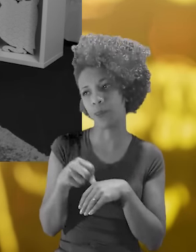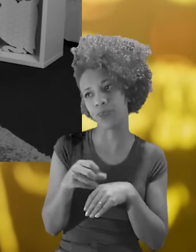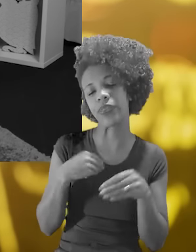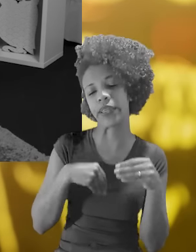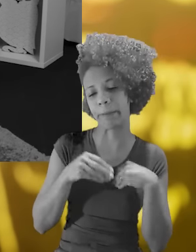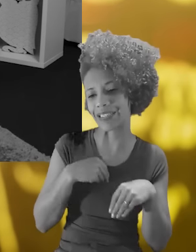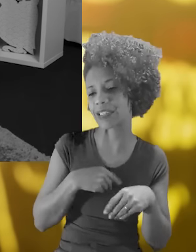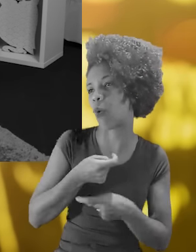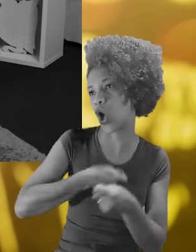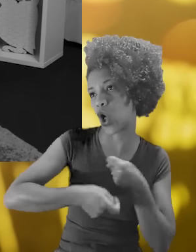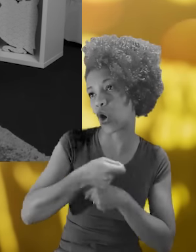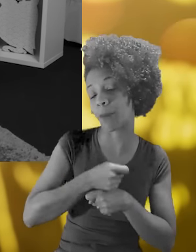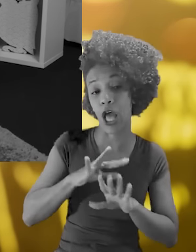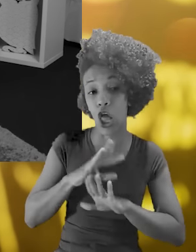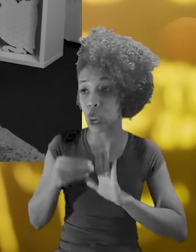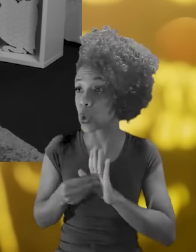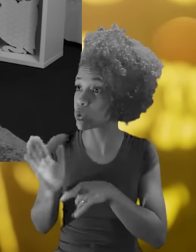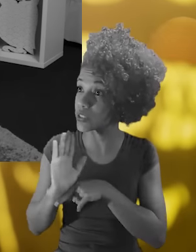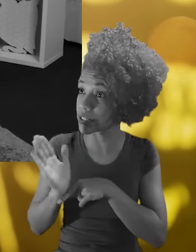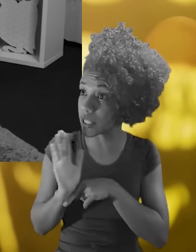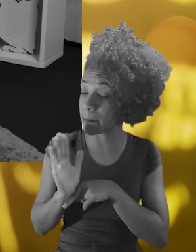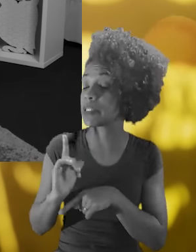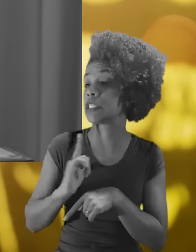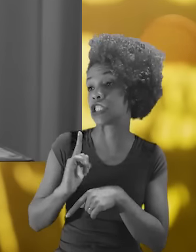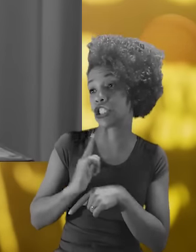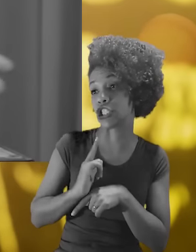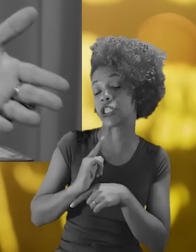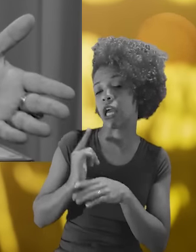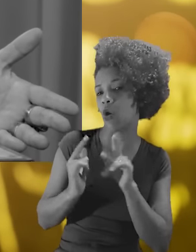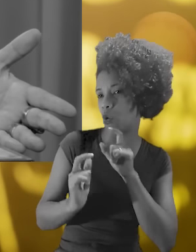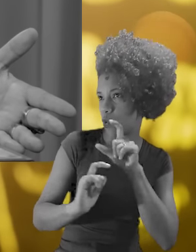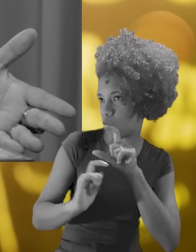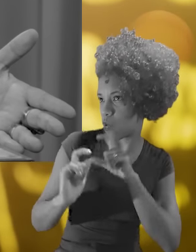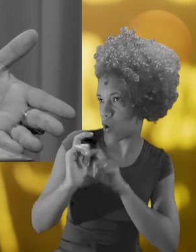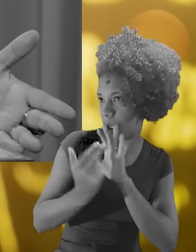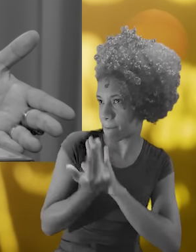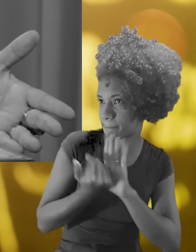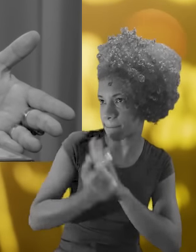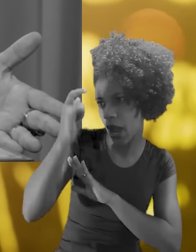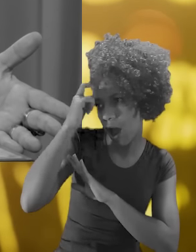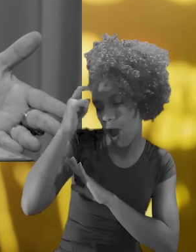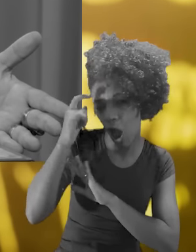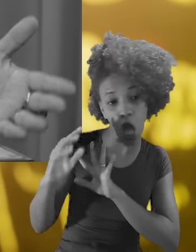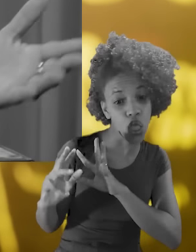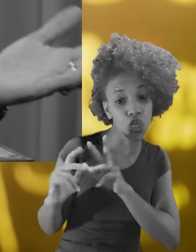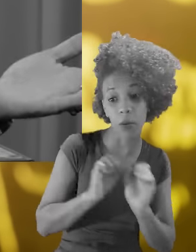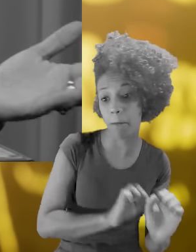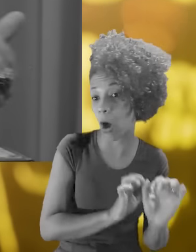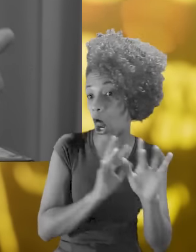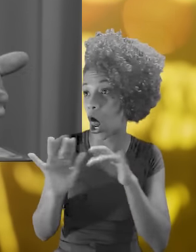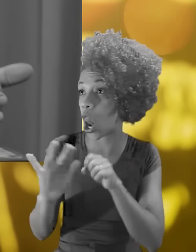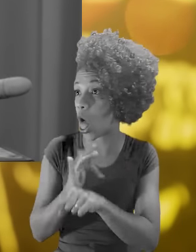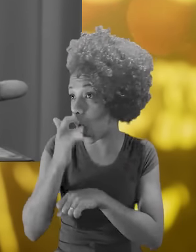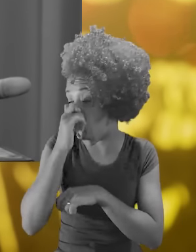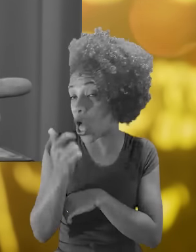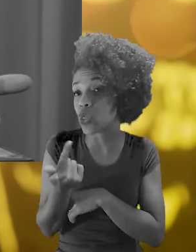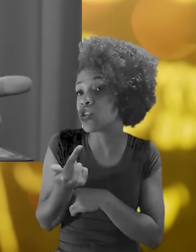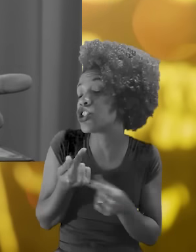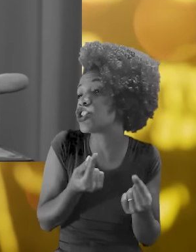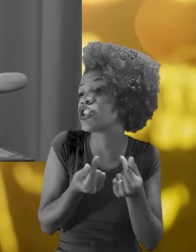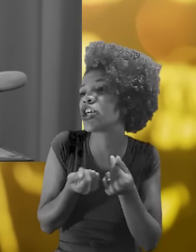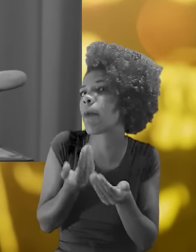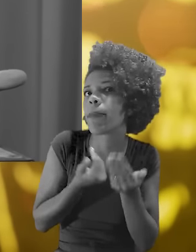Da Grande Depressão. Da Grande Depressão, cara, todos os cinemas que tinham desenho e tal, que era do Mickey, a garotada, cara, lotava. Os caras não tinham dinheiro pra